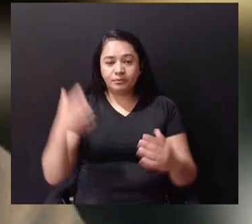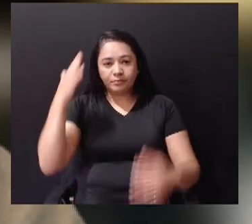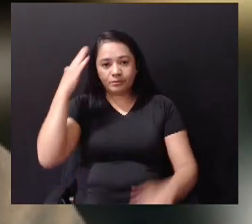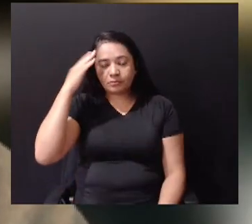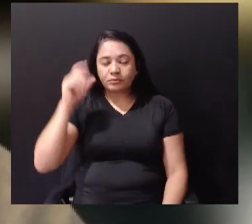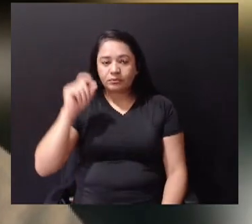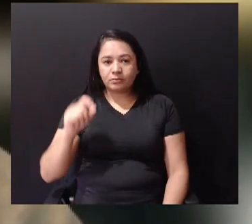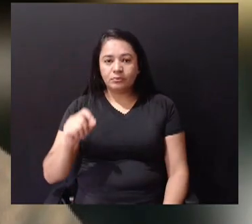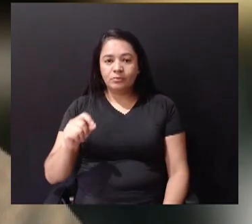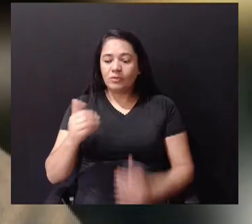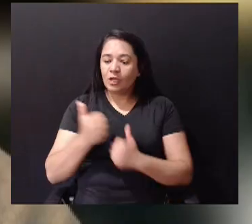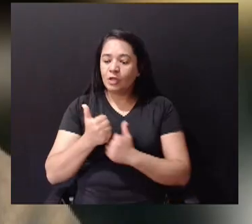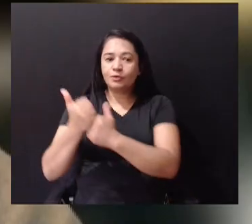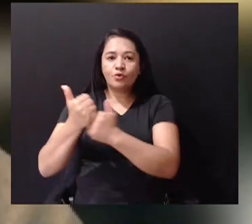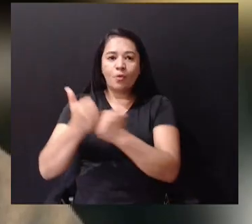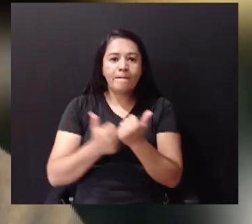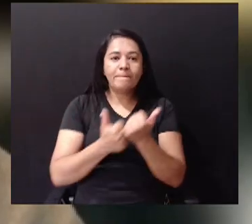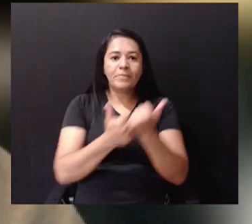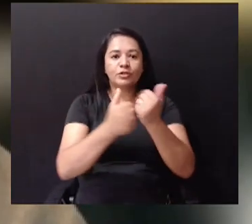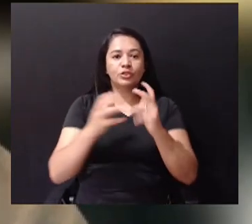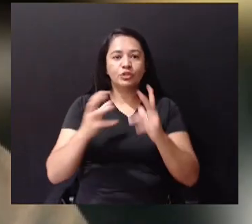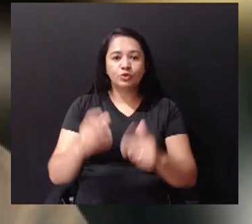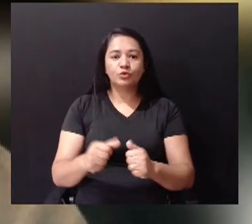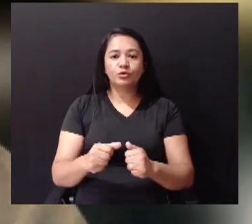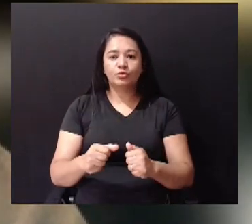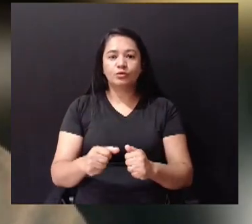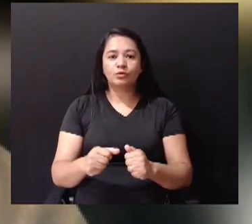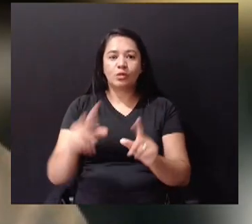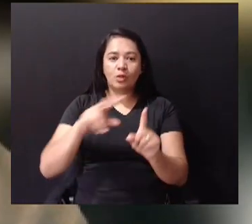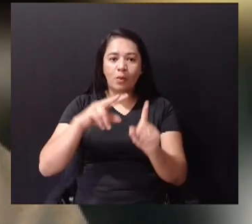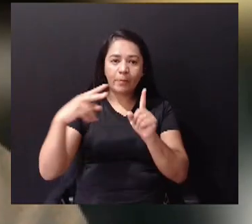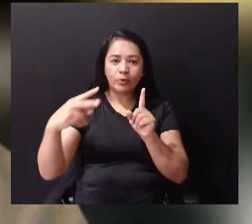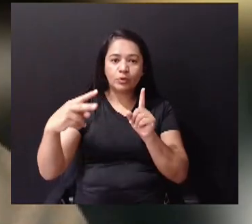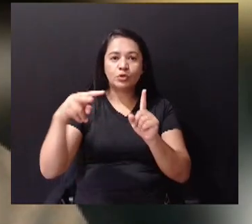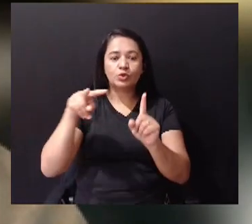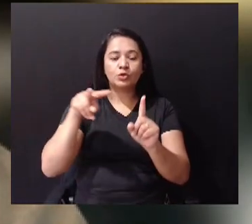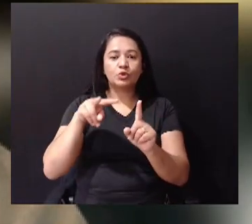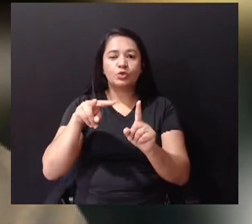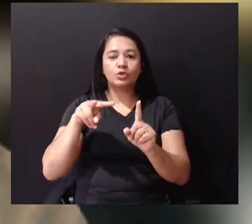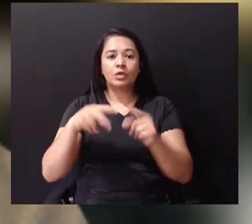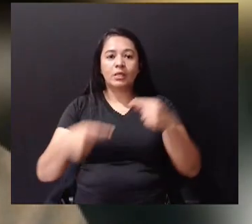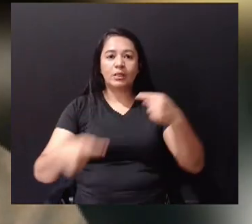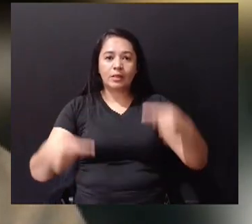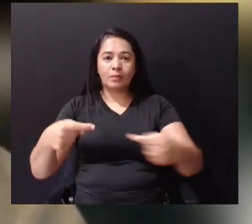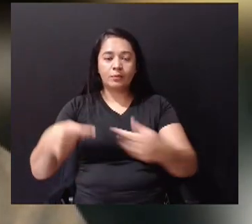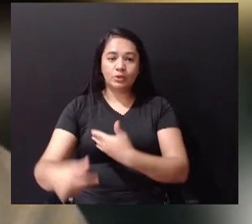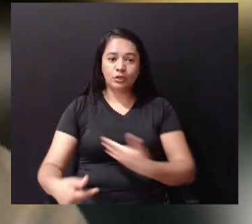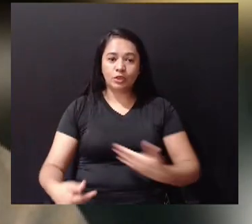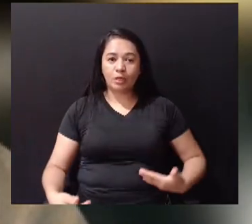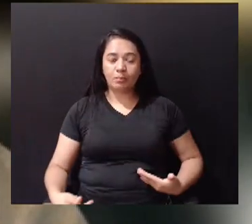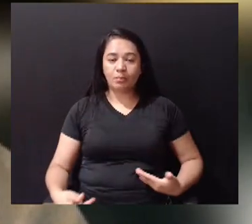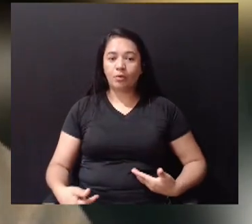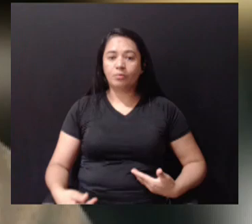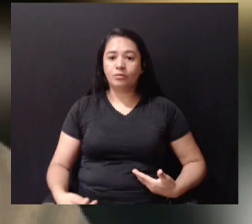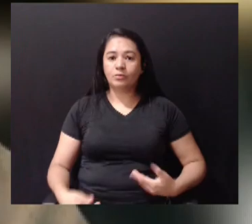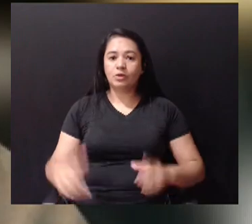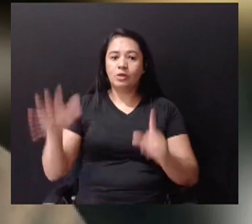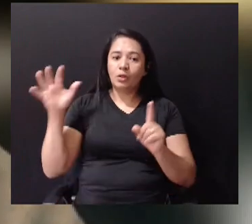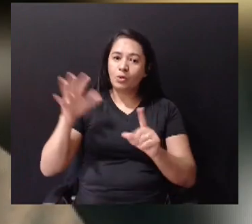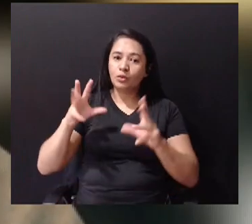a tudo isso, então, não só do ponto de vista da política pública e da pressão em tudo isso, assim como